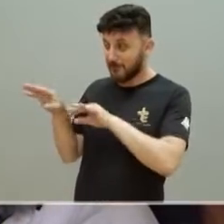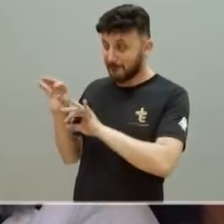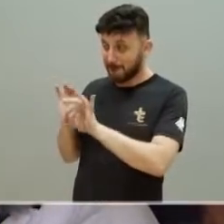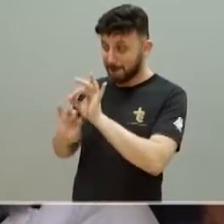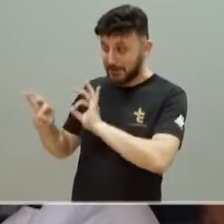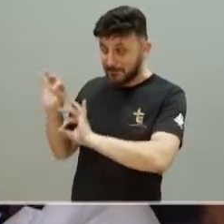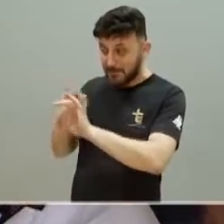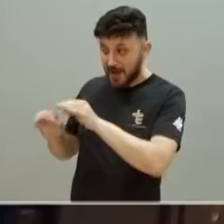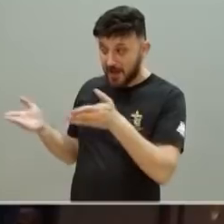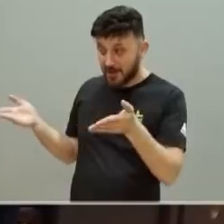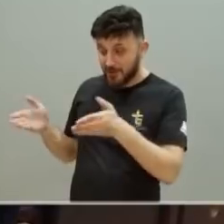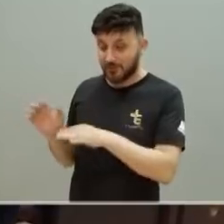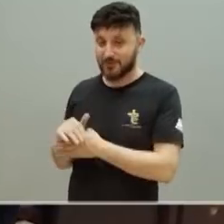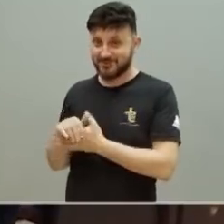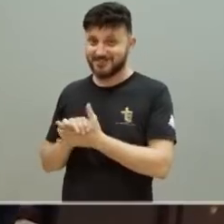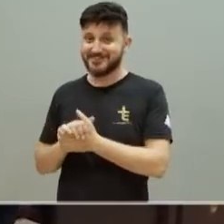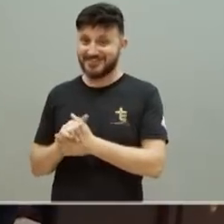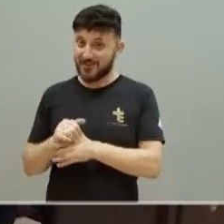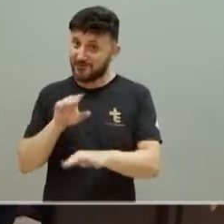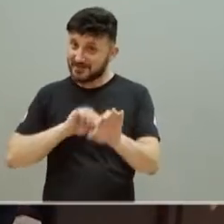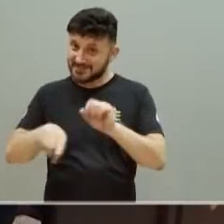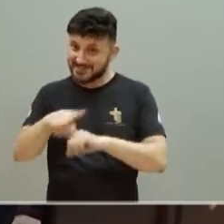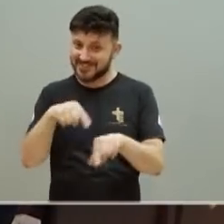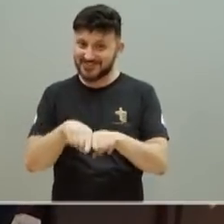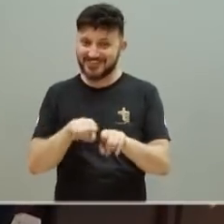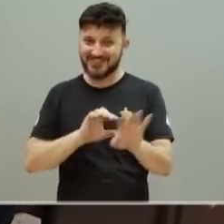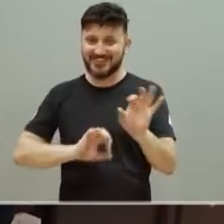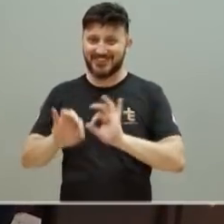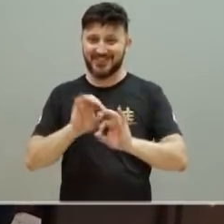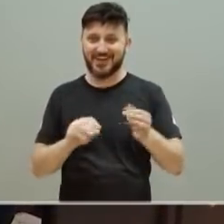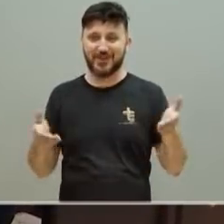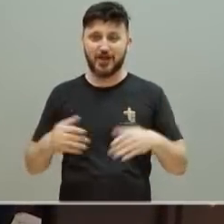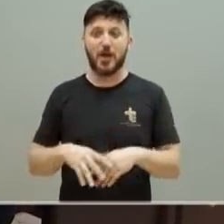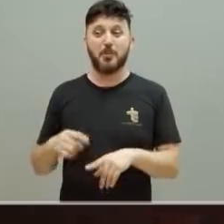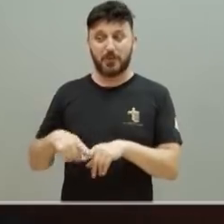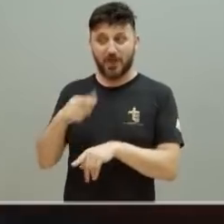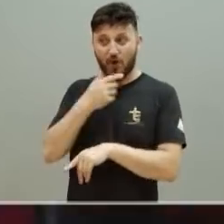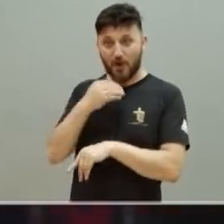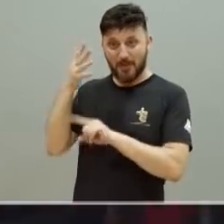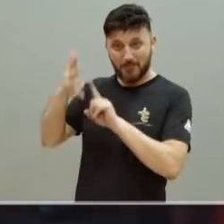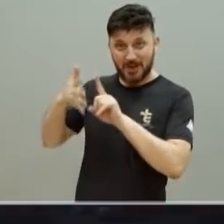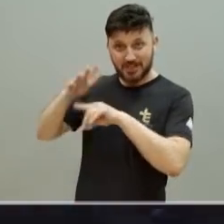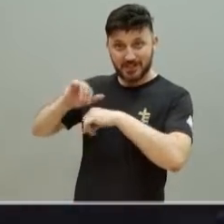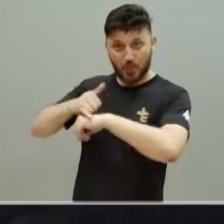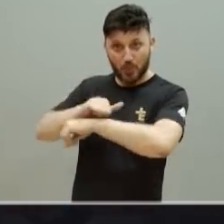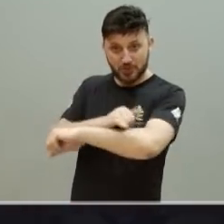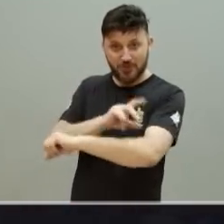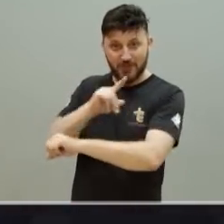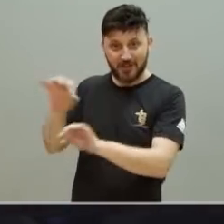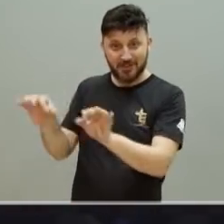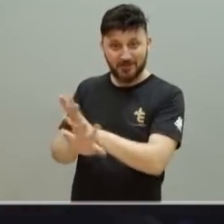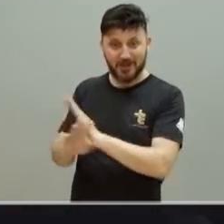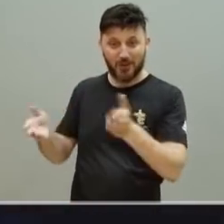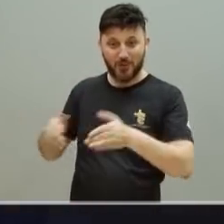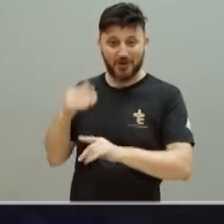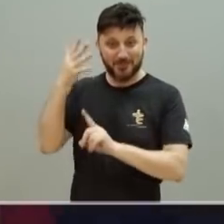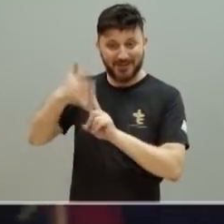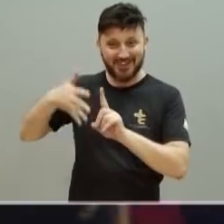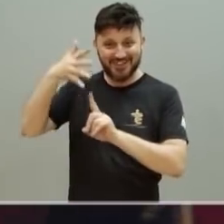se prepara aí, irmão, porque aquele gordinho ali vai terminar agora.